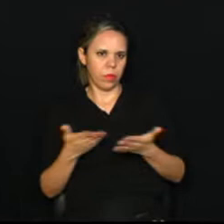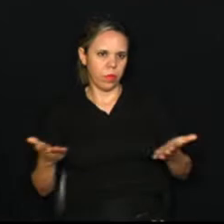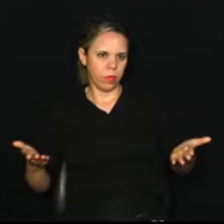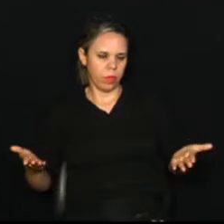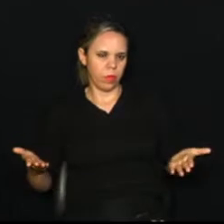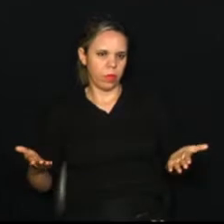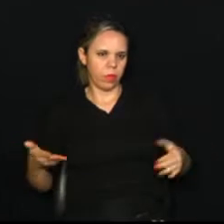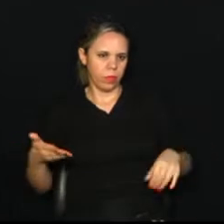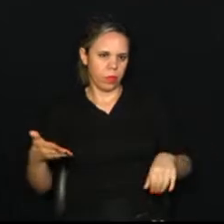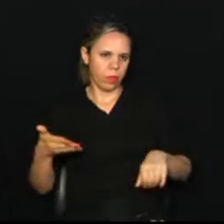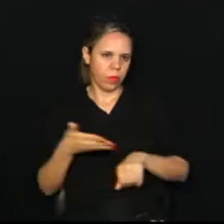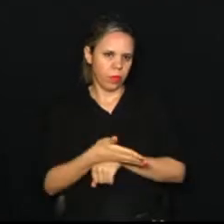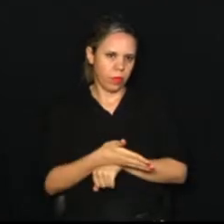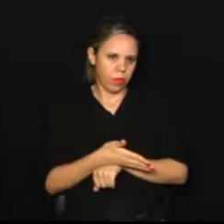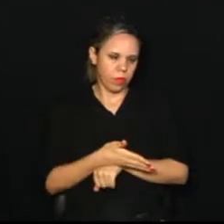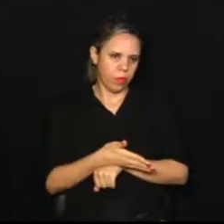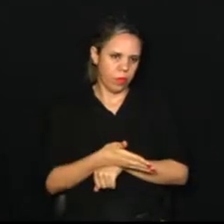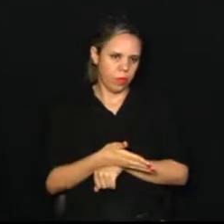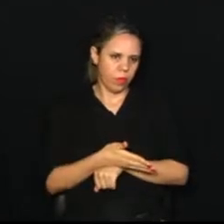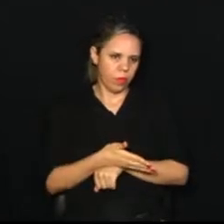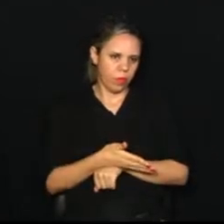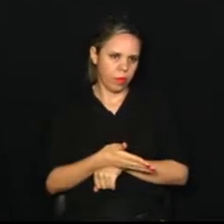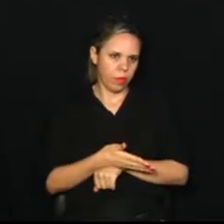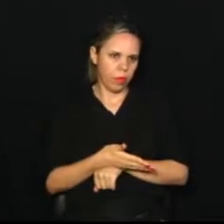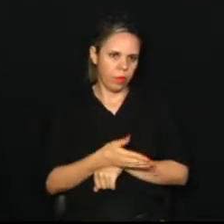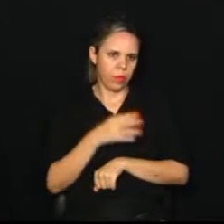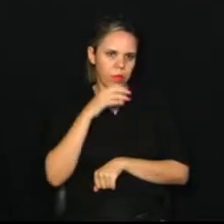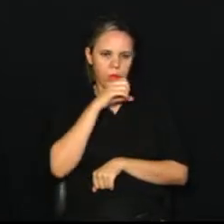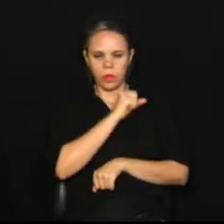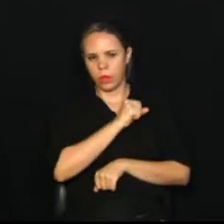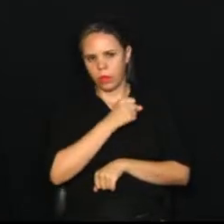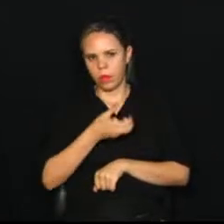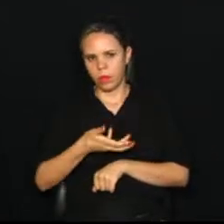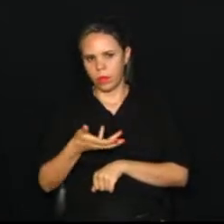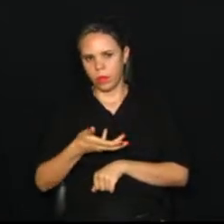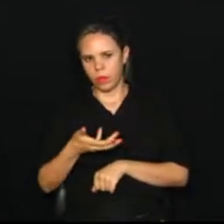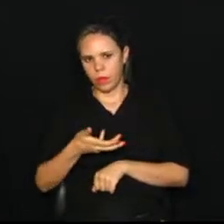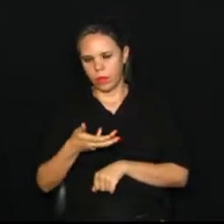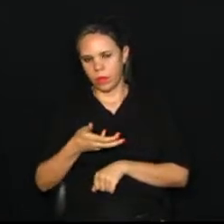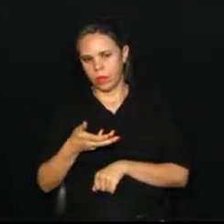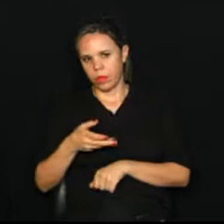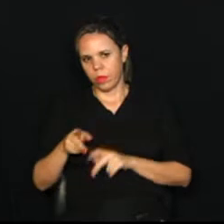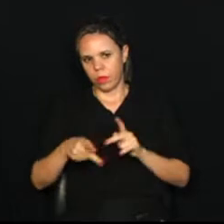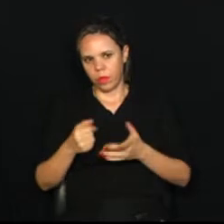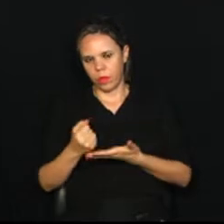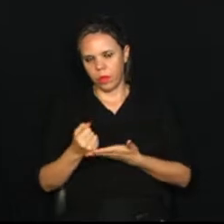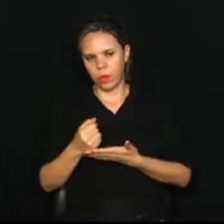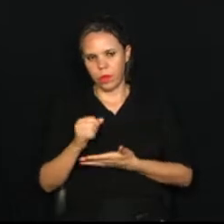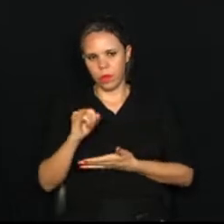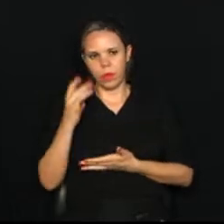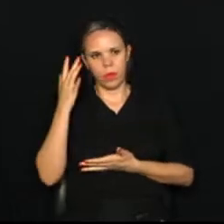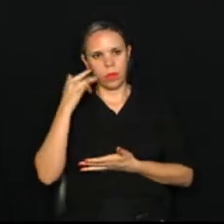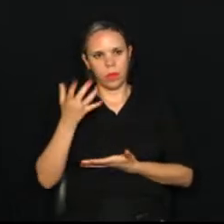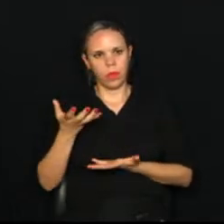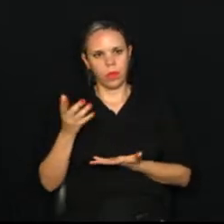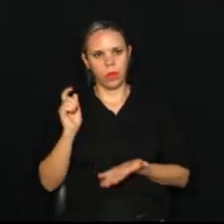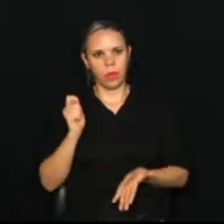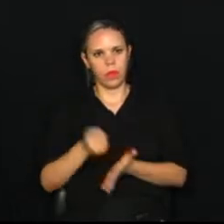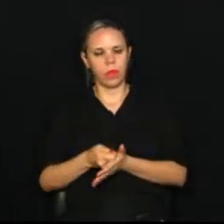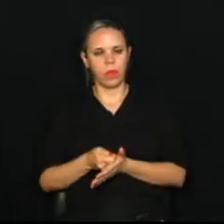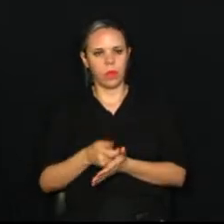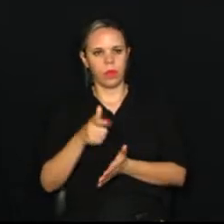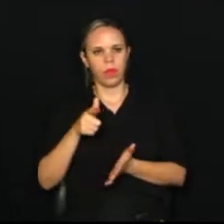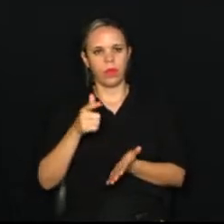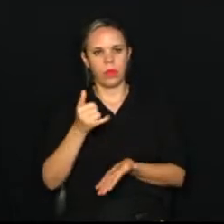o acesso de uma forma amigável, rápida para a população. Se amanhã você quiser pagar uma segunda via